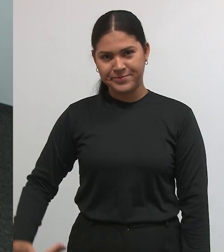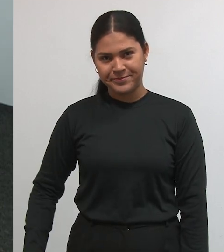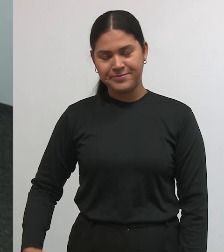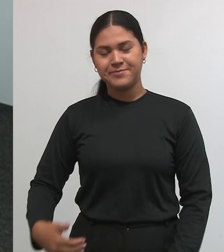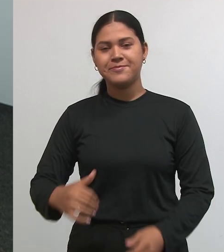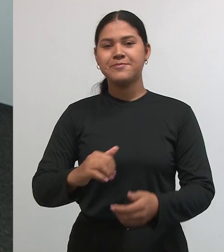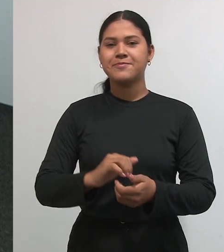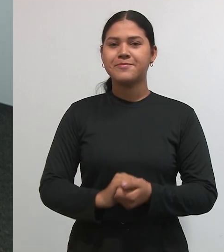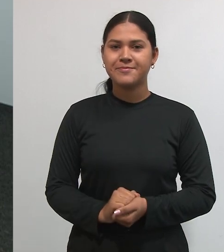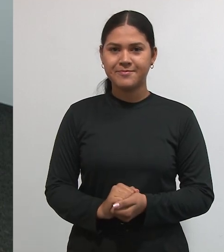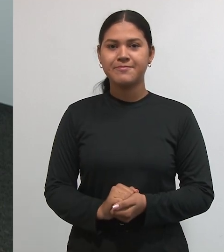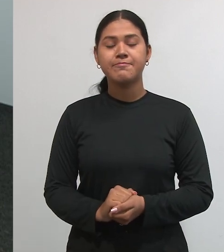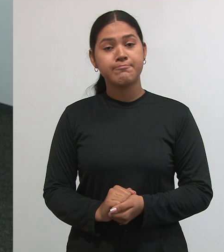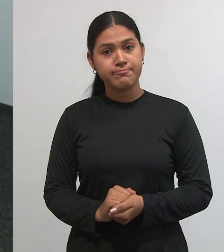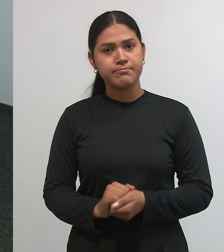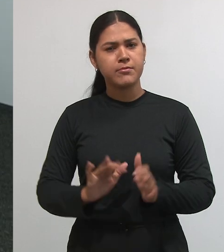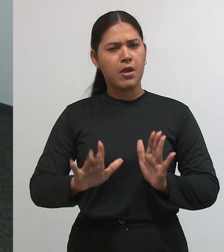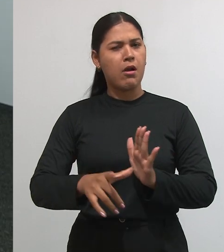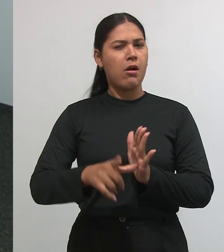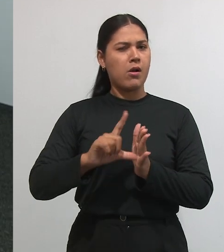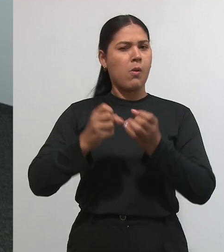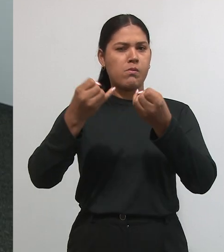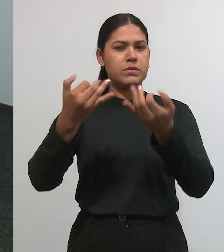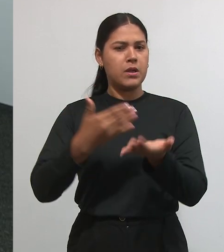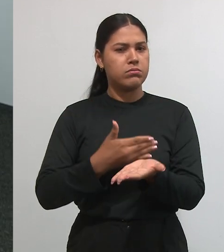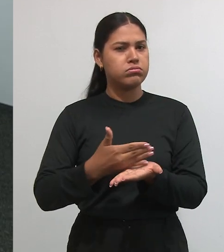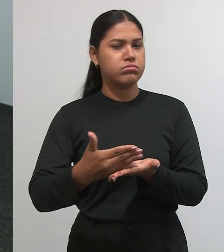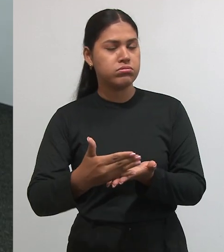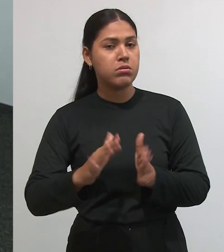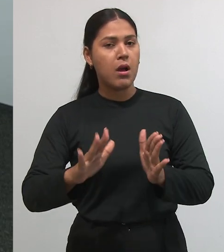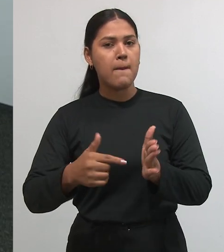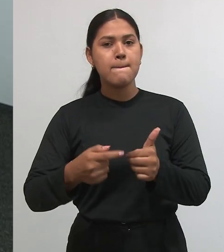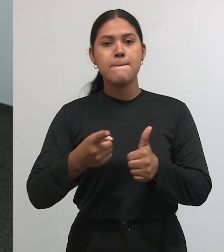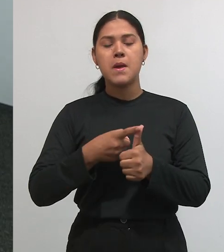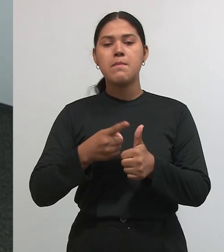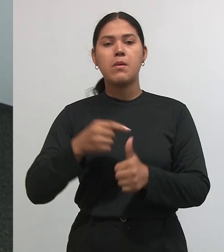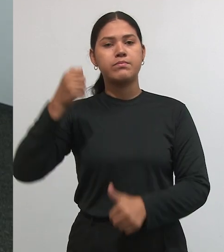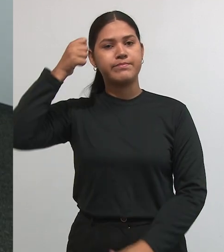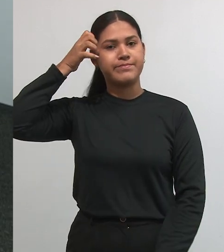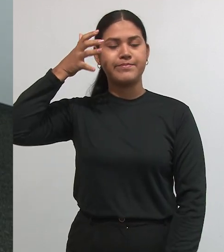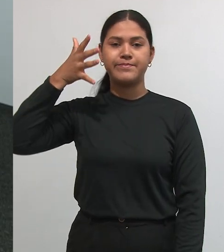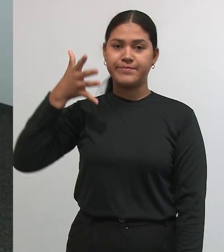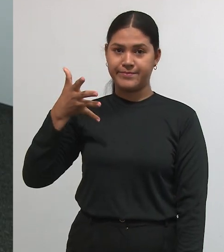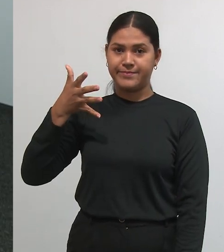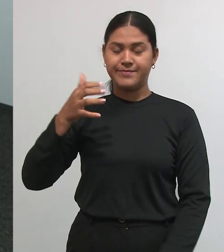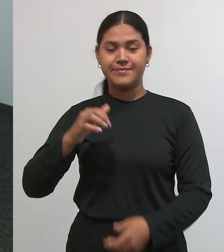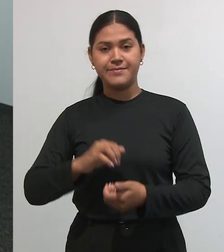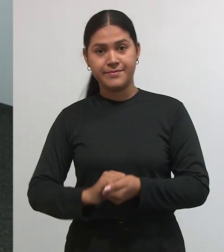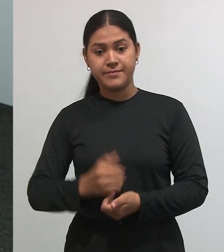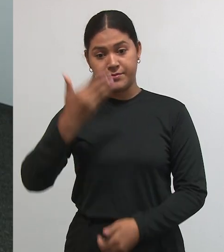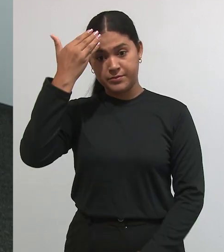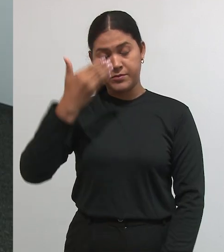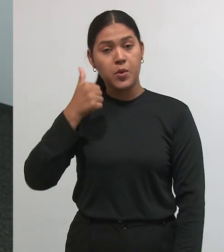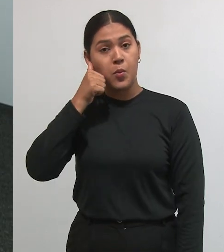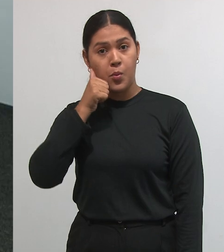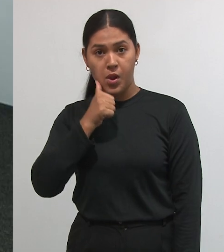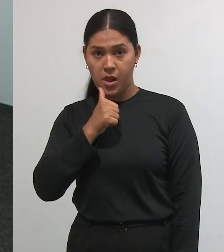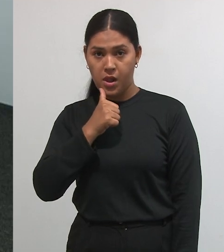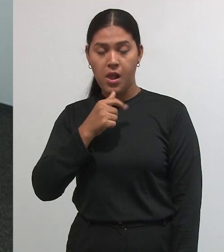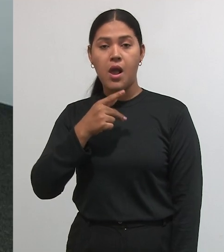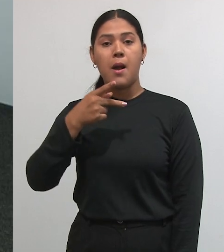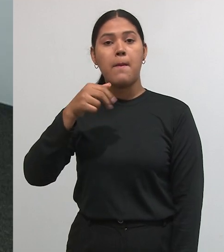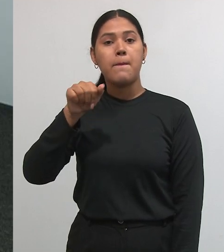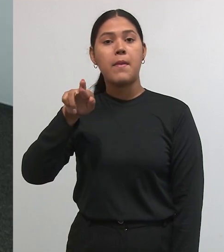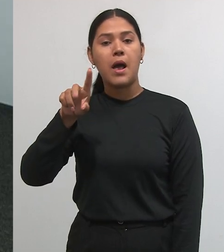Pública. Bom, mas antes da gente iniciar a nossa primeira unidade, eu vou fazer minha audiodescrição. Eu sou mulher,